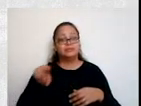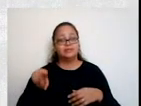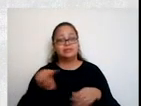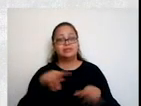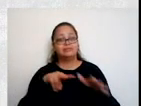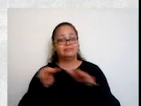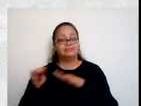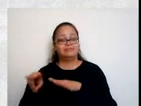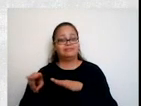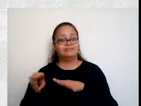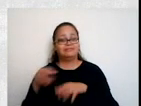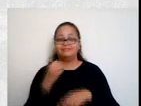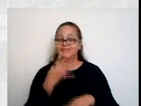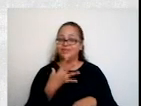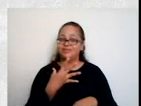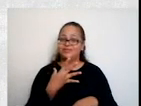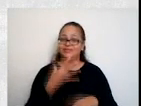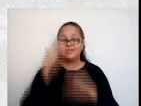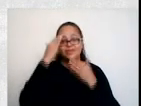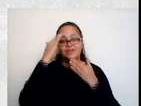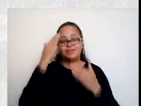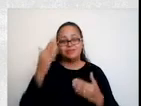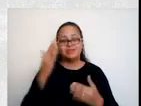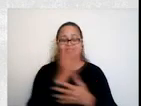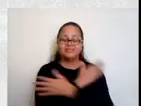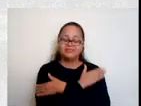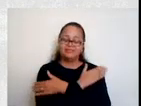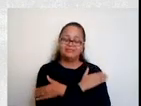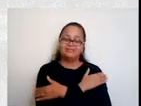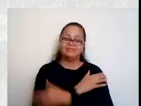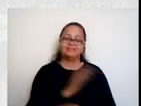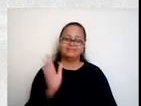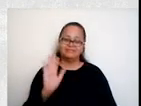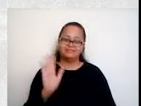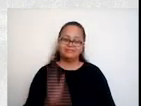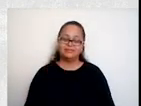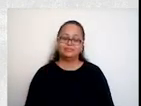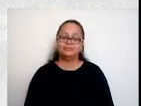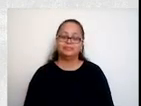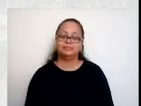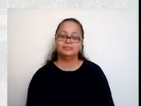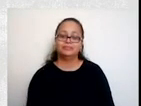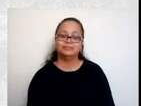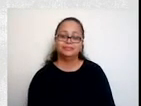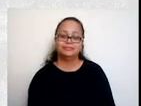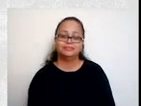vocês semanalmente. Tá bom? Muito obrigado, um abraço, até mais.